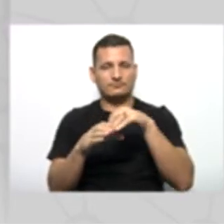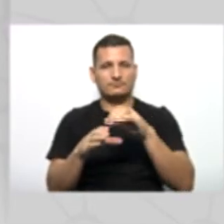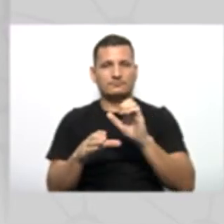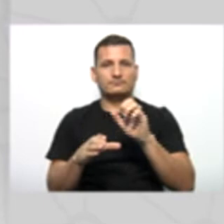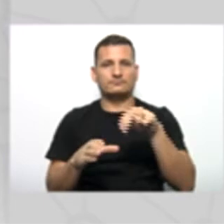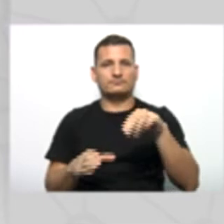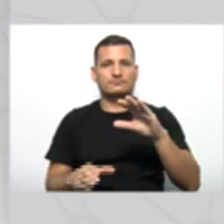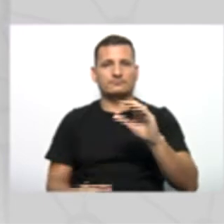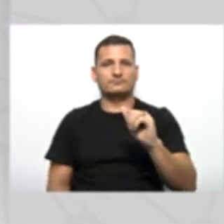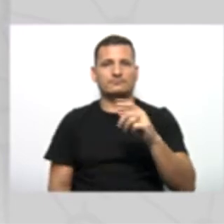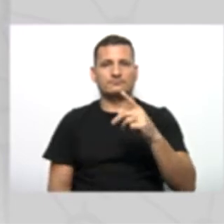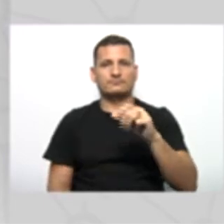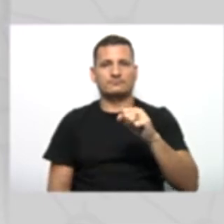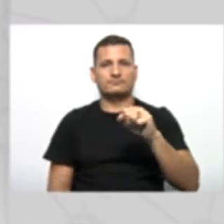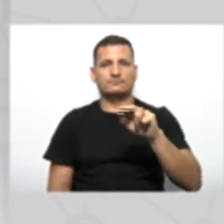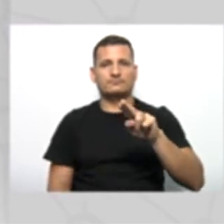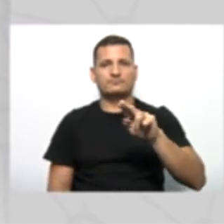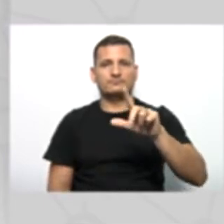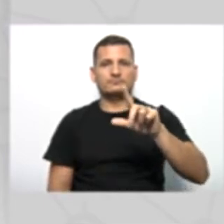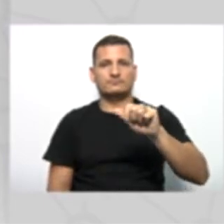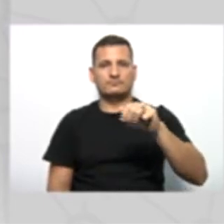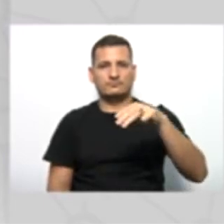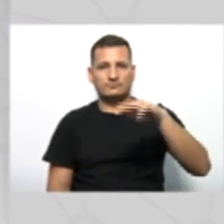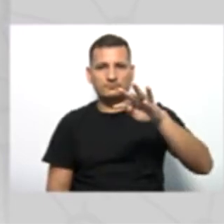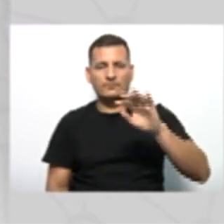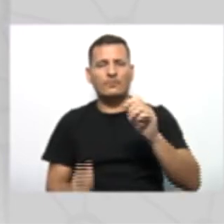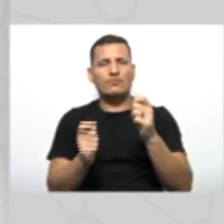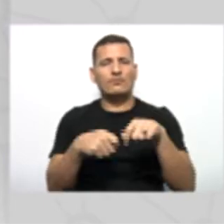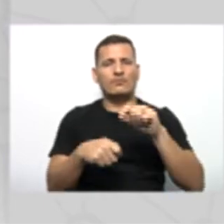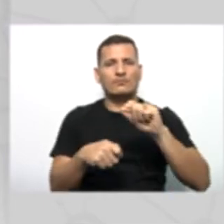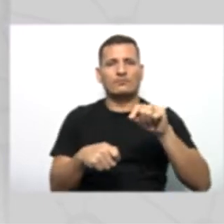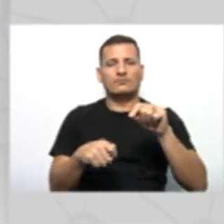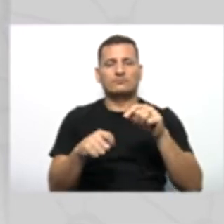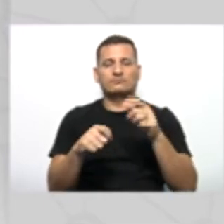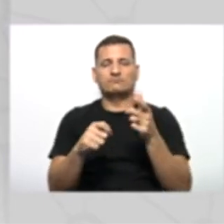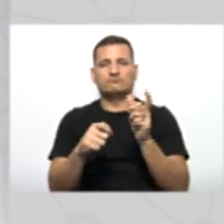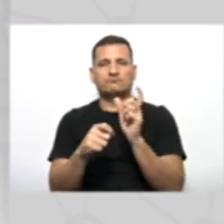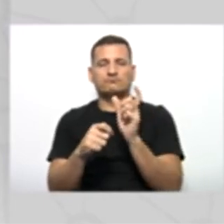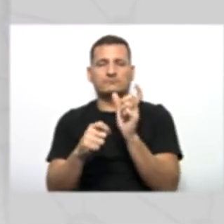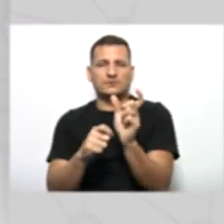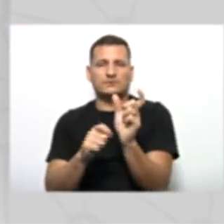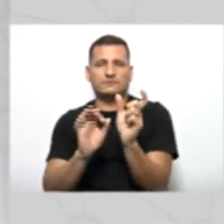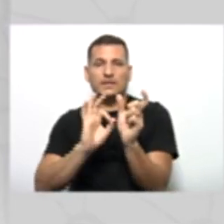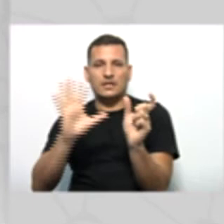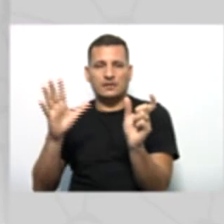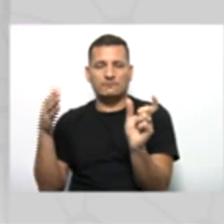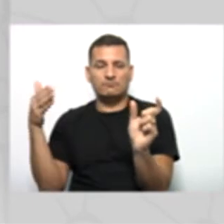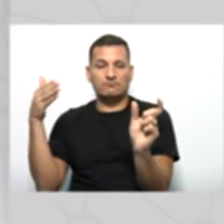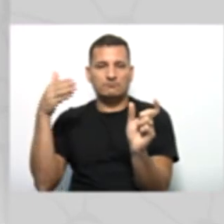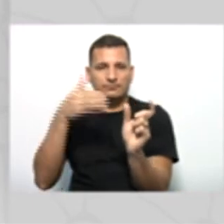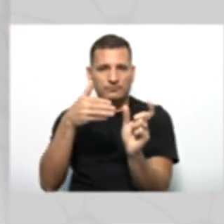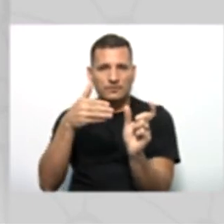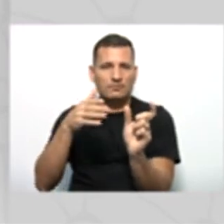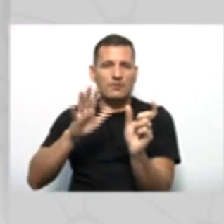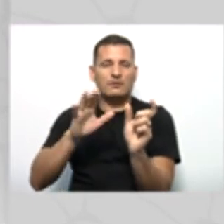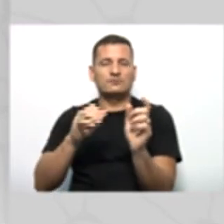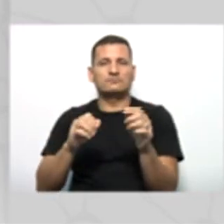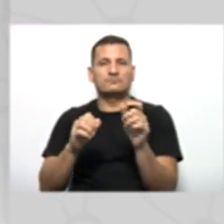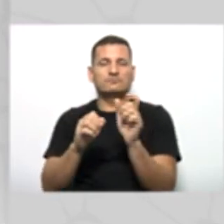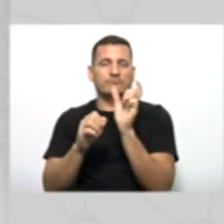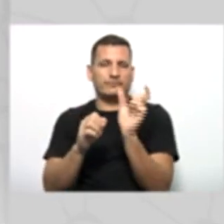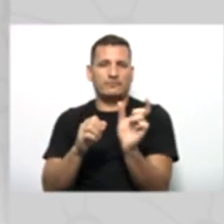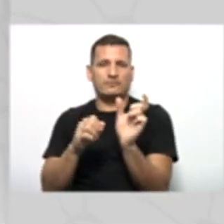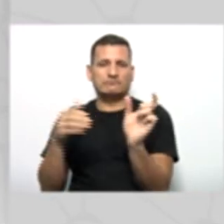diz que você pode transformar um atributo público em um atributo privado, e esse atributo privado não pode ser acessado